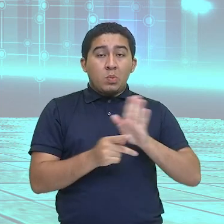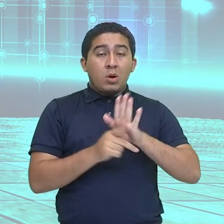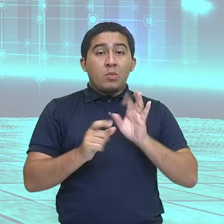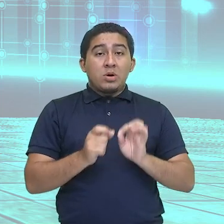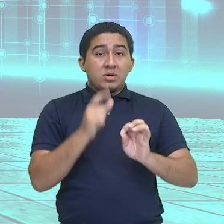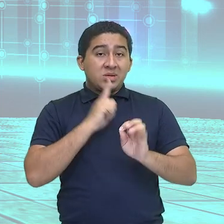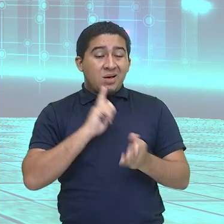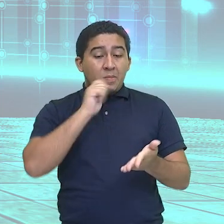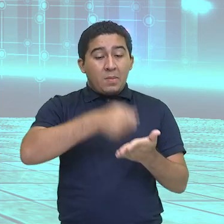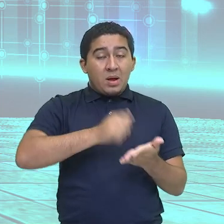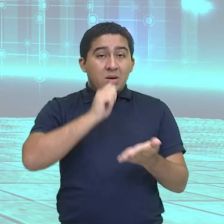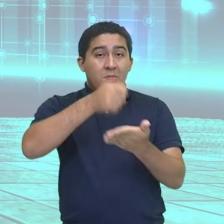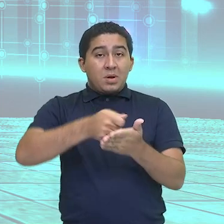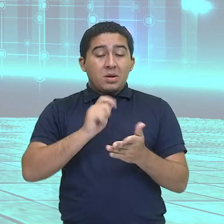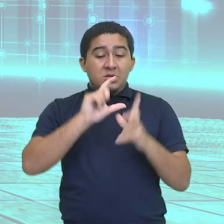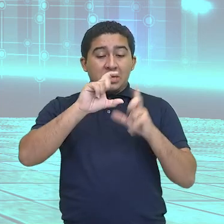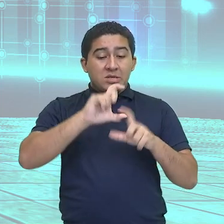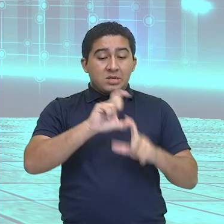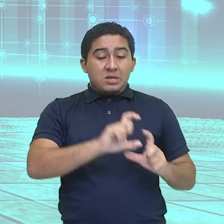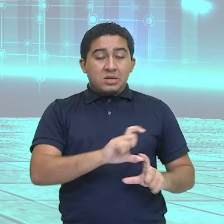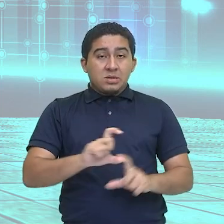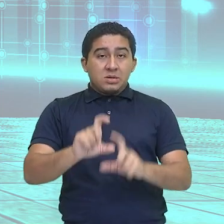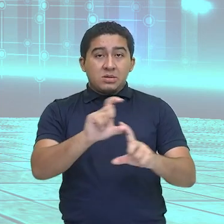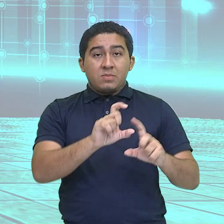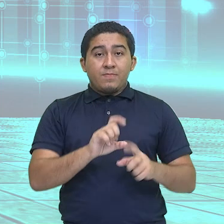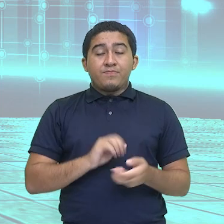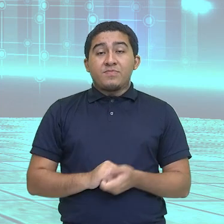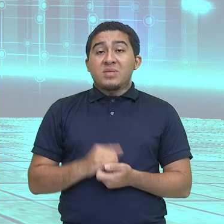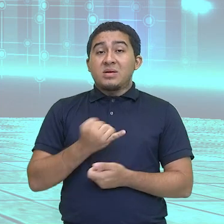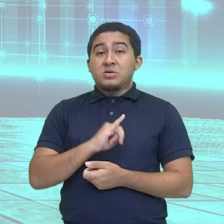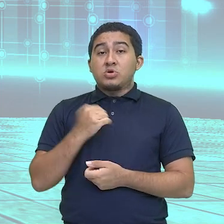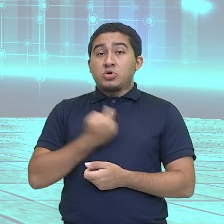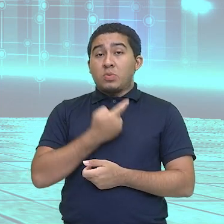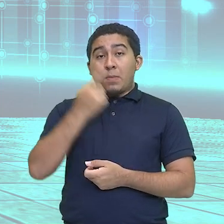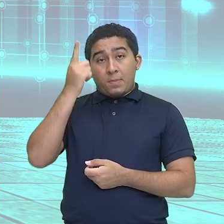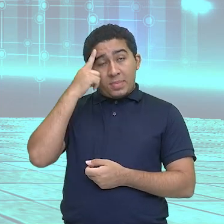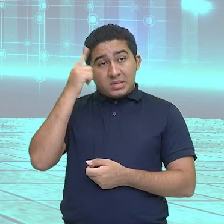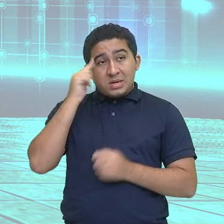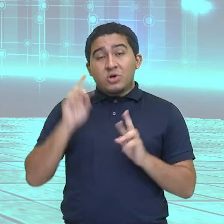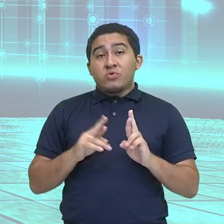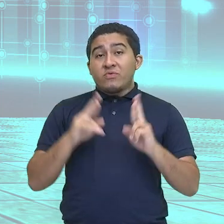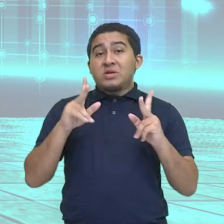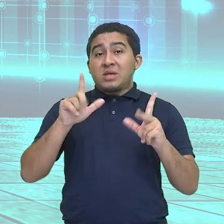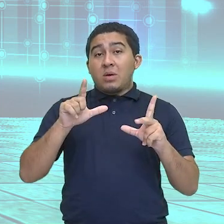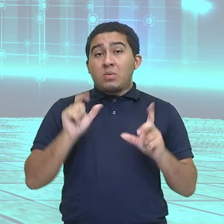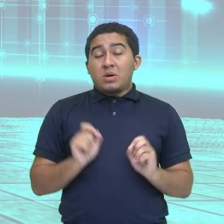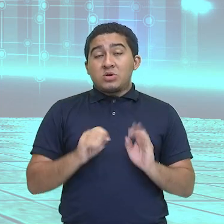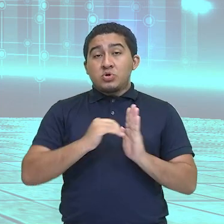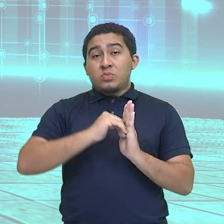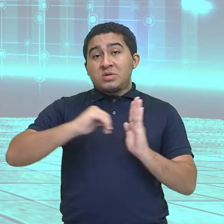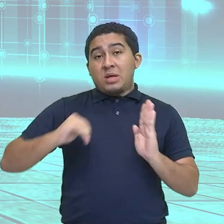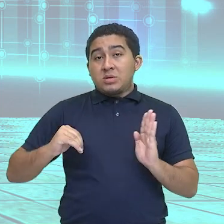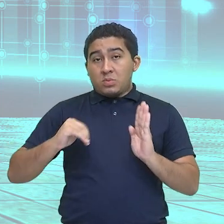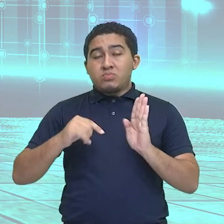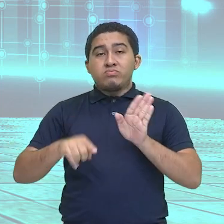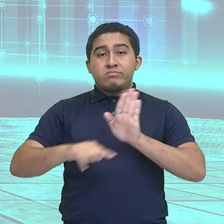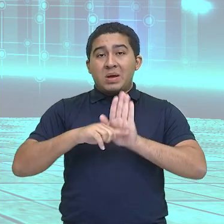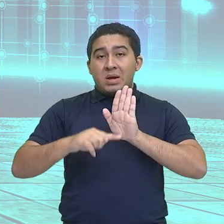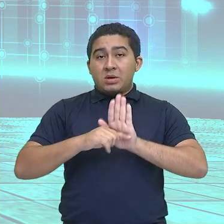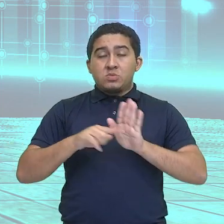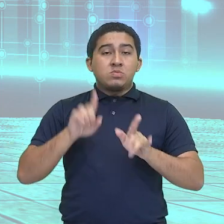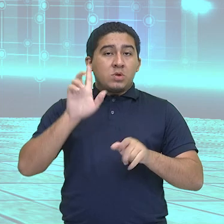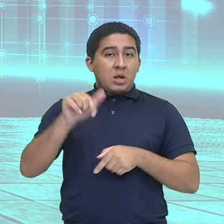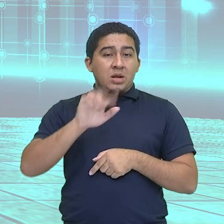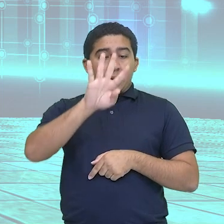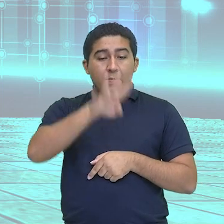dos custos, né? Então, quando a gente fala em diferença, nós estamos falando aí de subtração, né? Nós temos que subtrair lá na planilha,